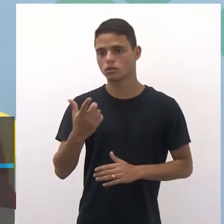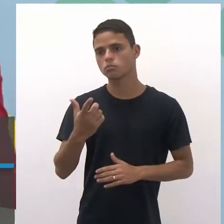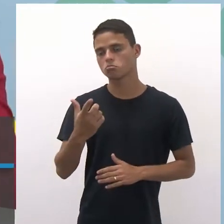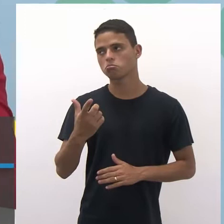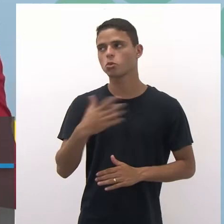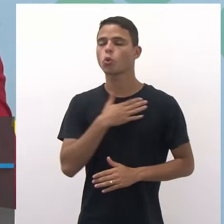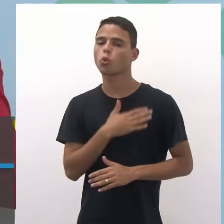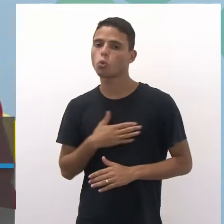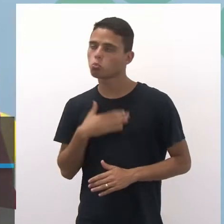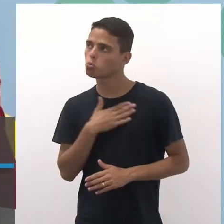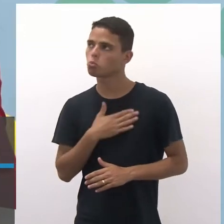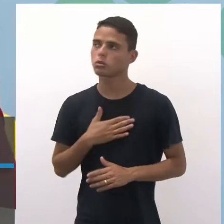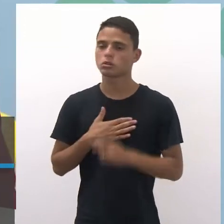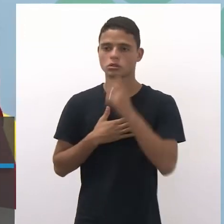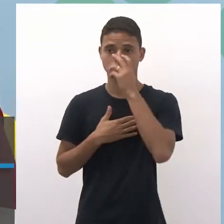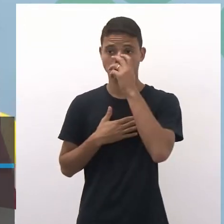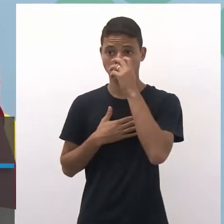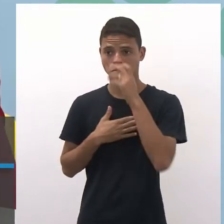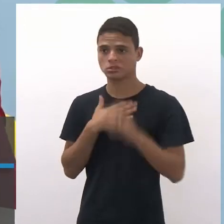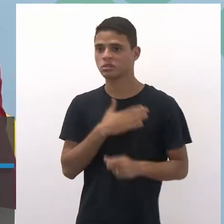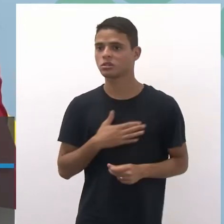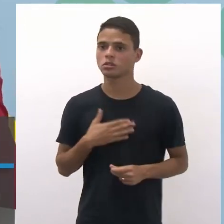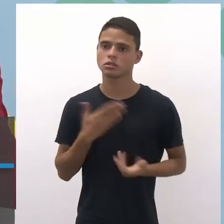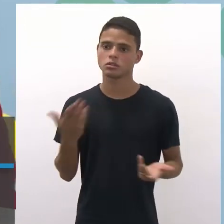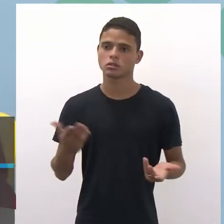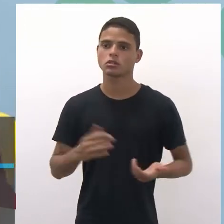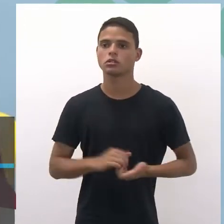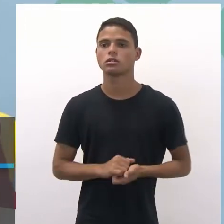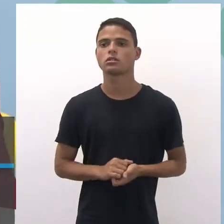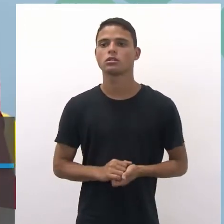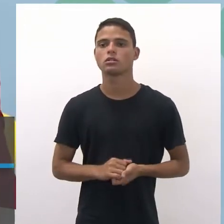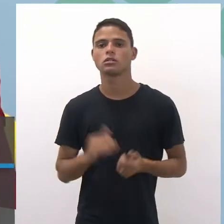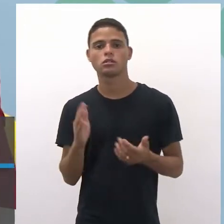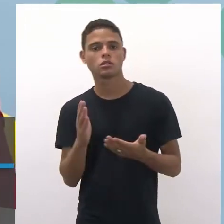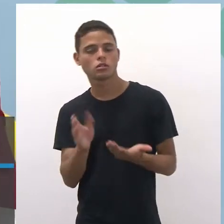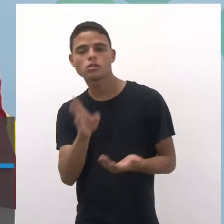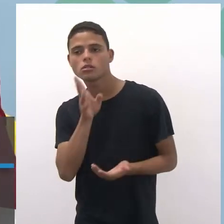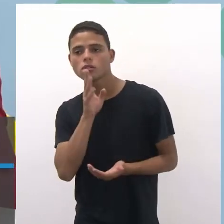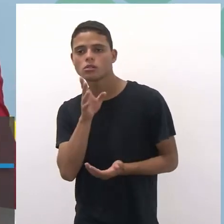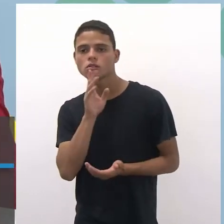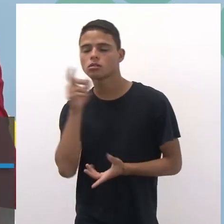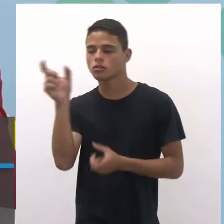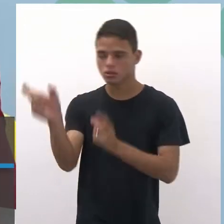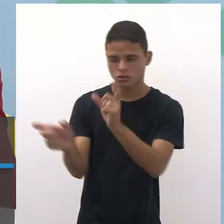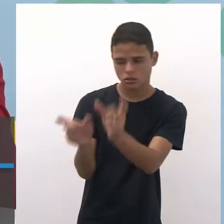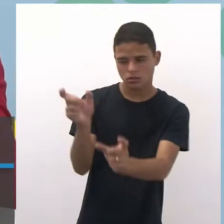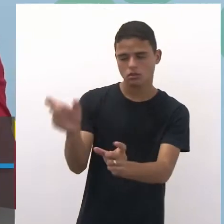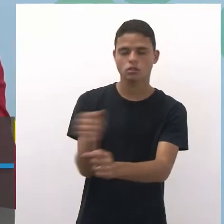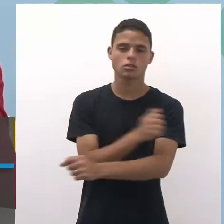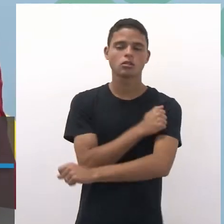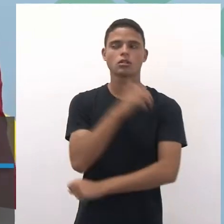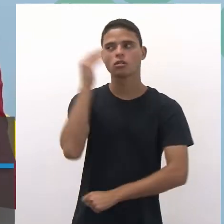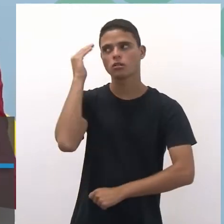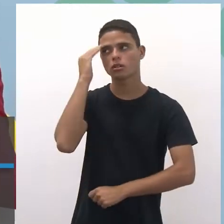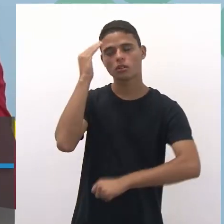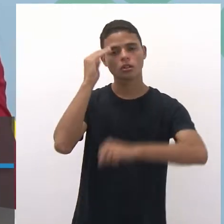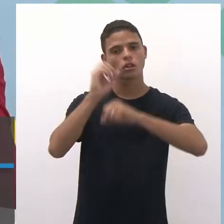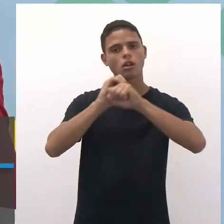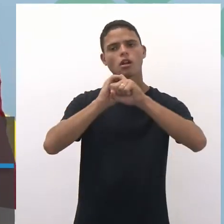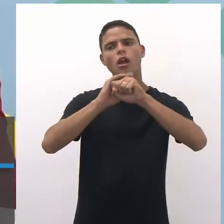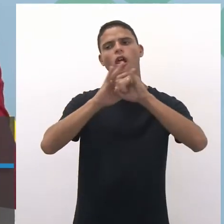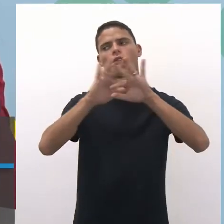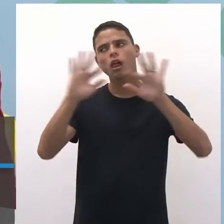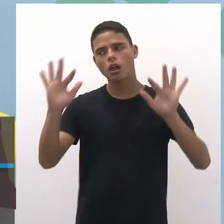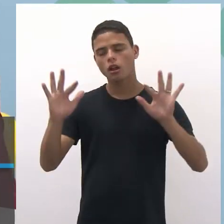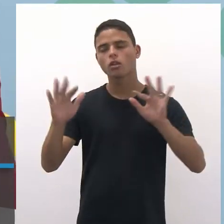preferência, né? Sem fazer destaque para nenhum outro, mas conhecendo o nosso estudante, nós vamos entender quais recursos